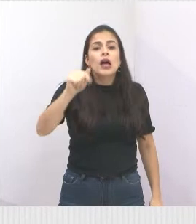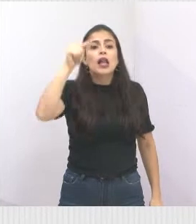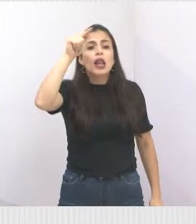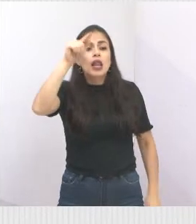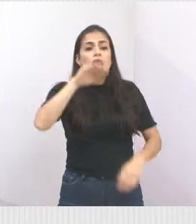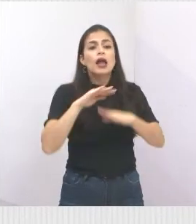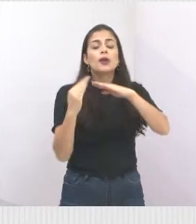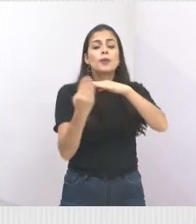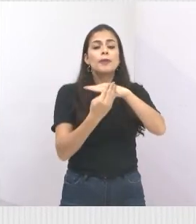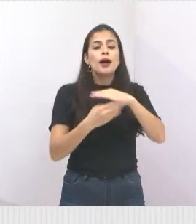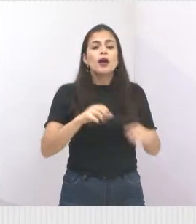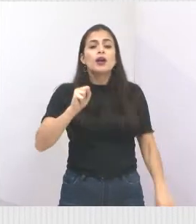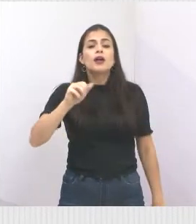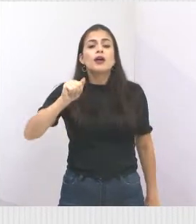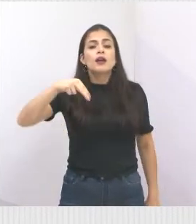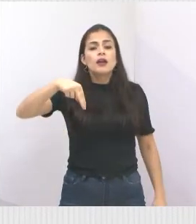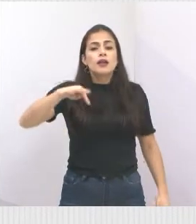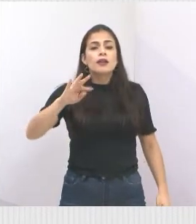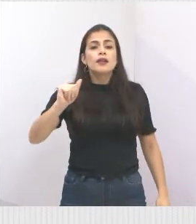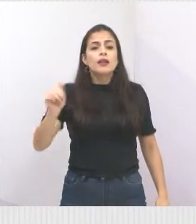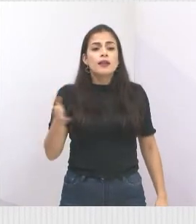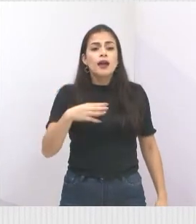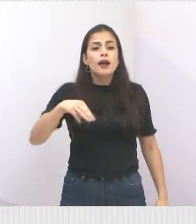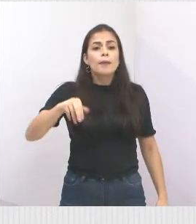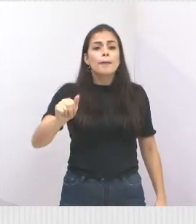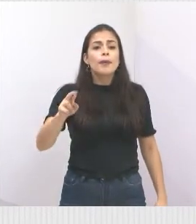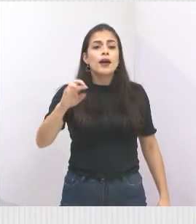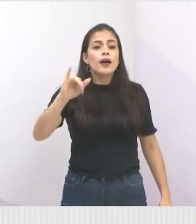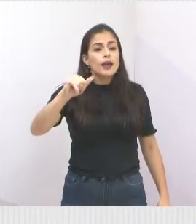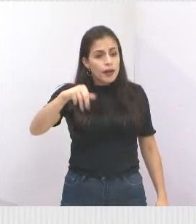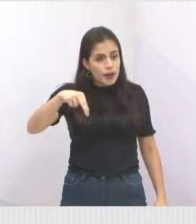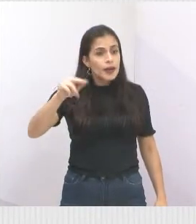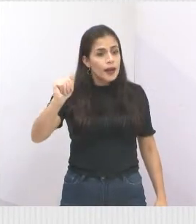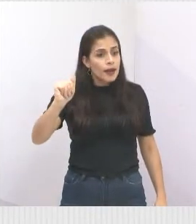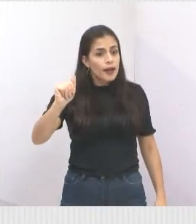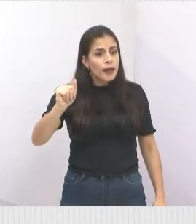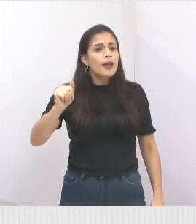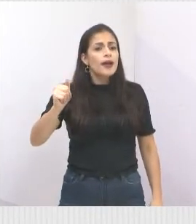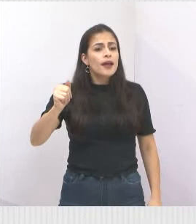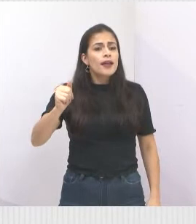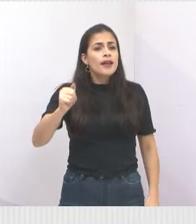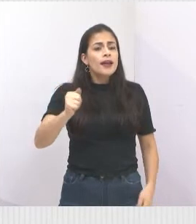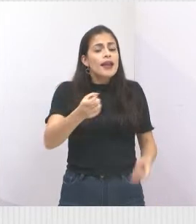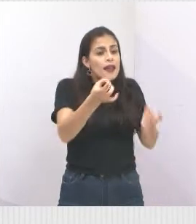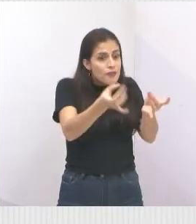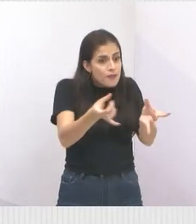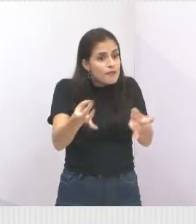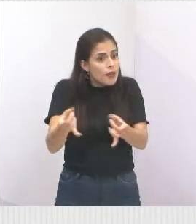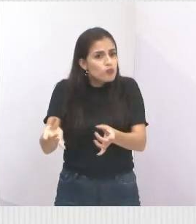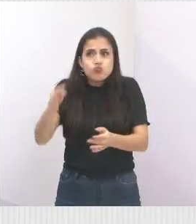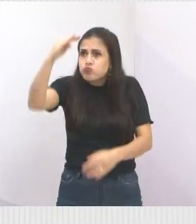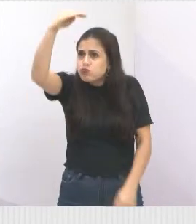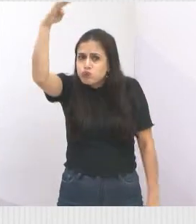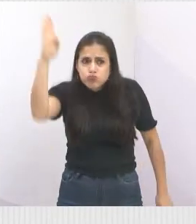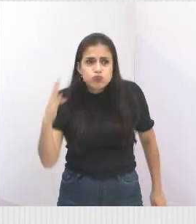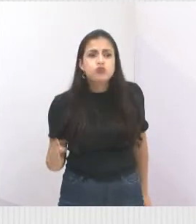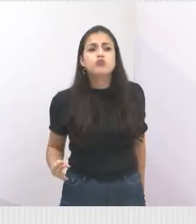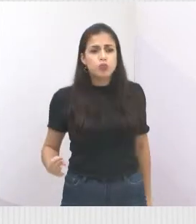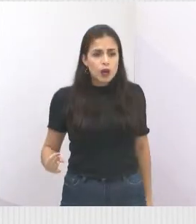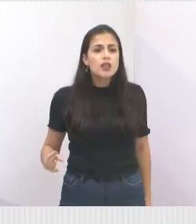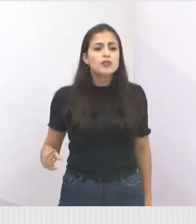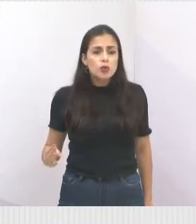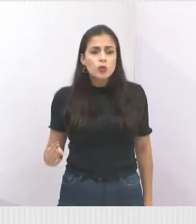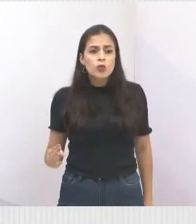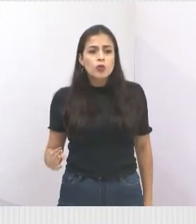Marina que emprega dezenas de pessoas e ele vende pipas o Brasil inteiro o Brasil